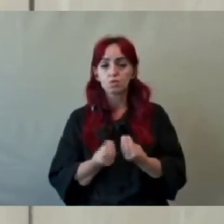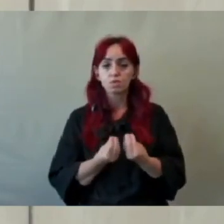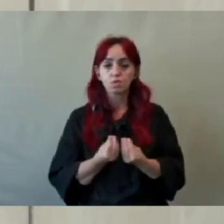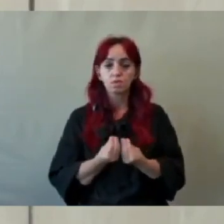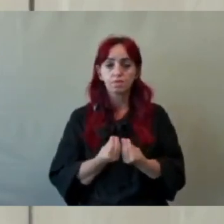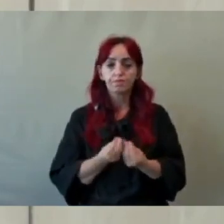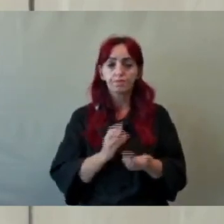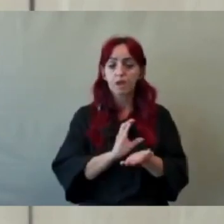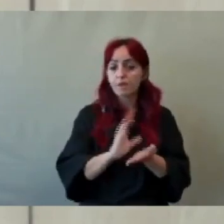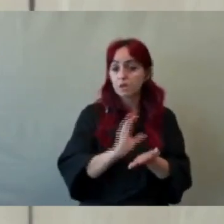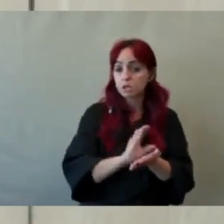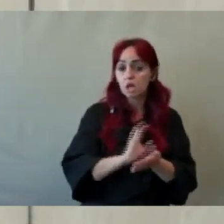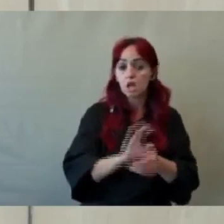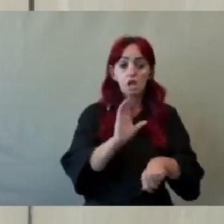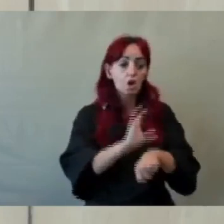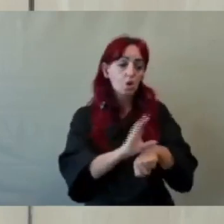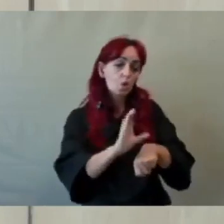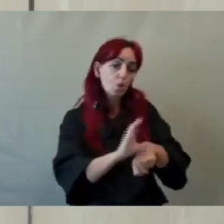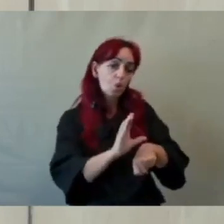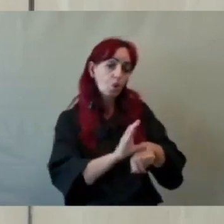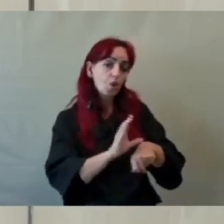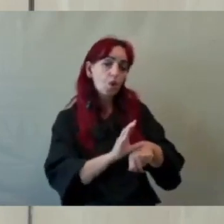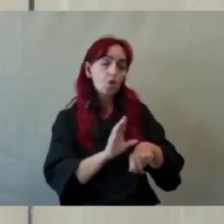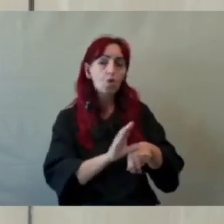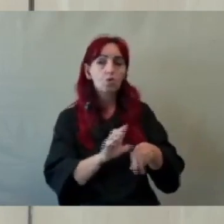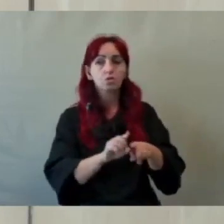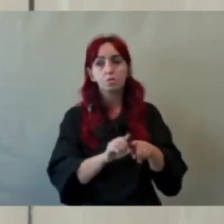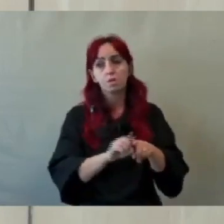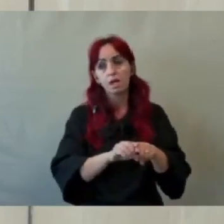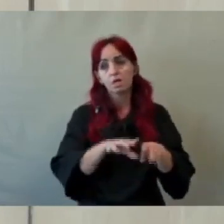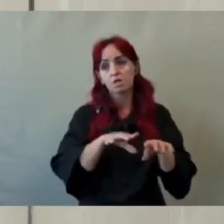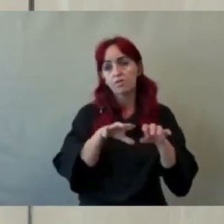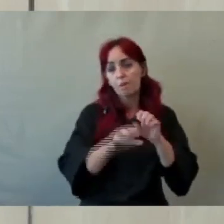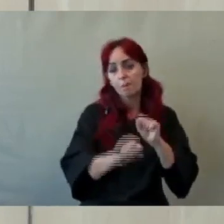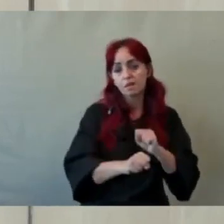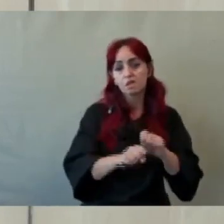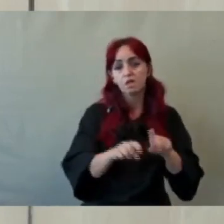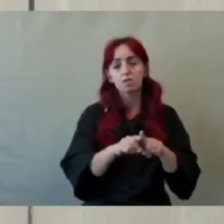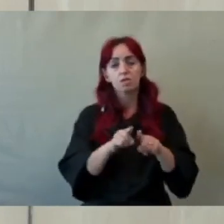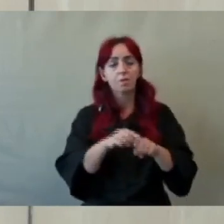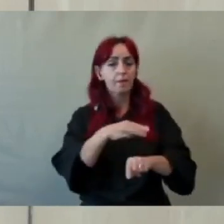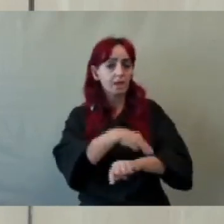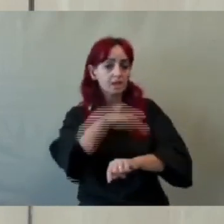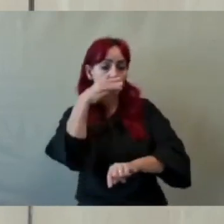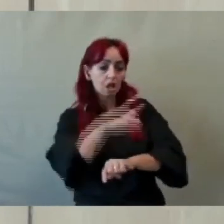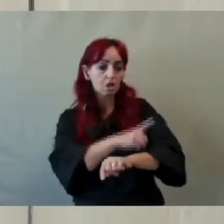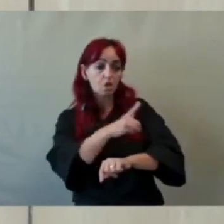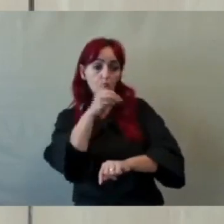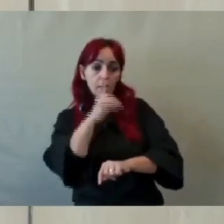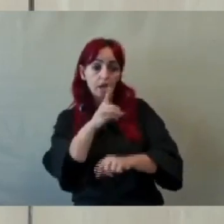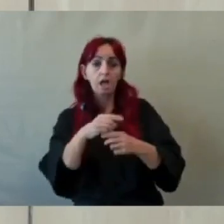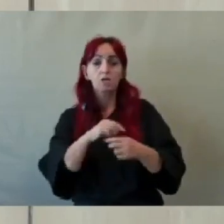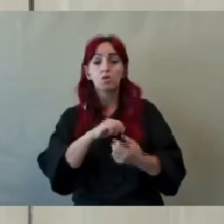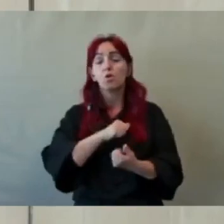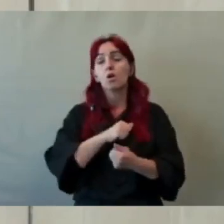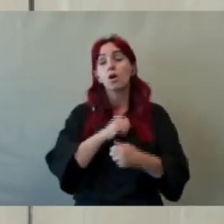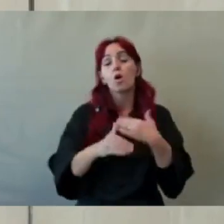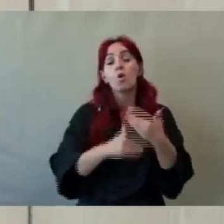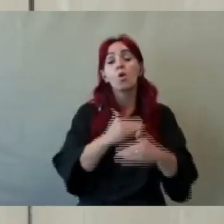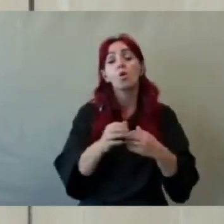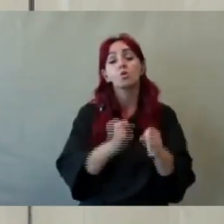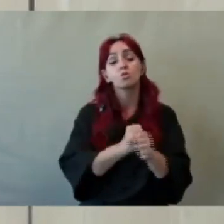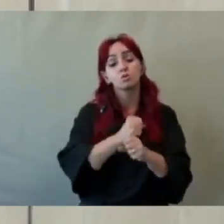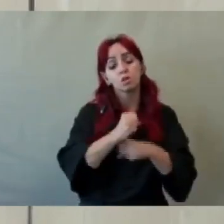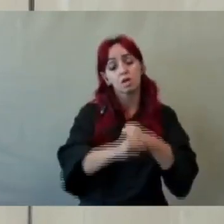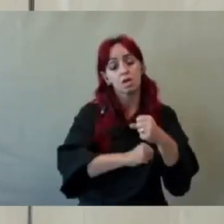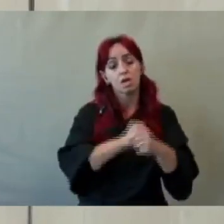em curso de graduação, de especialização, mestrado, um doutorado, todos esses, ao longo dos anos, isso quase não vai